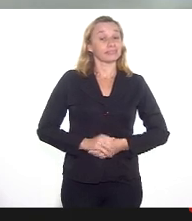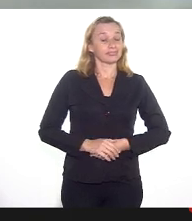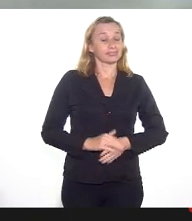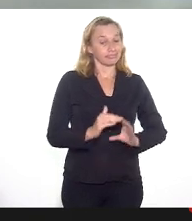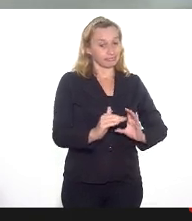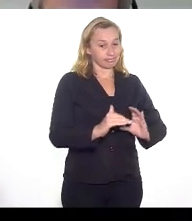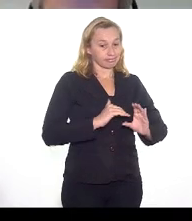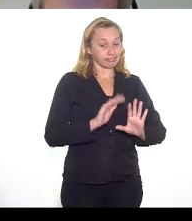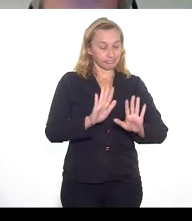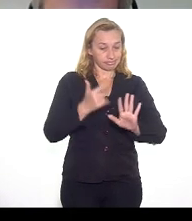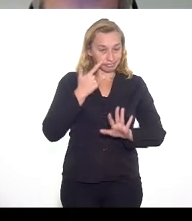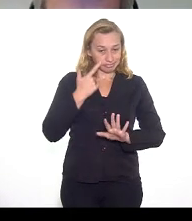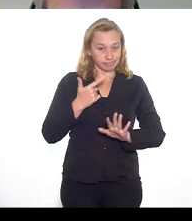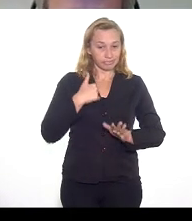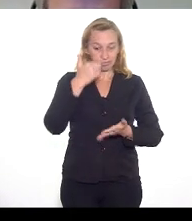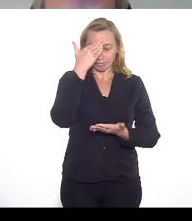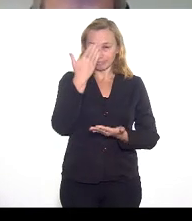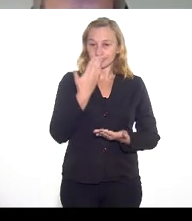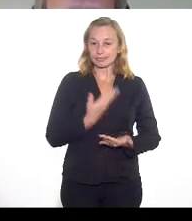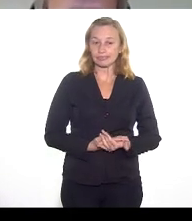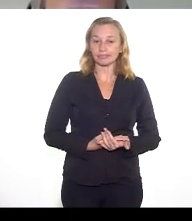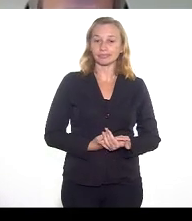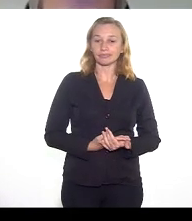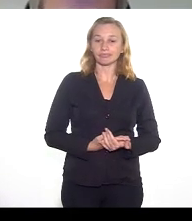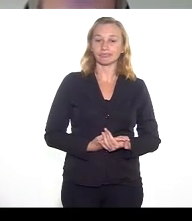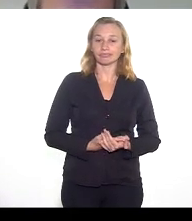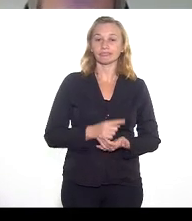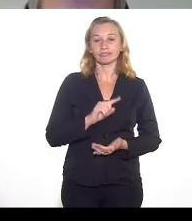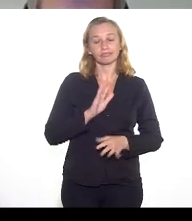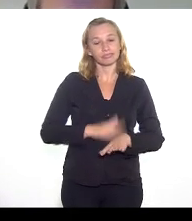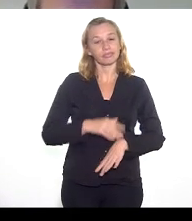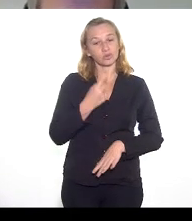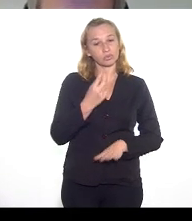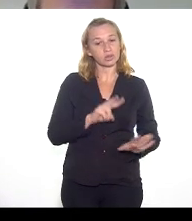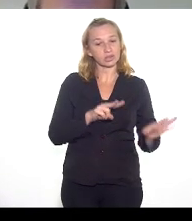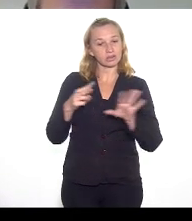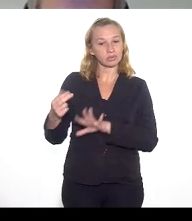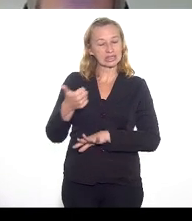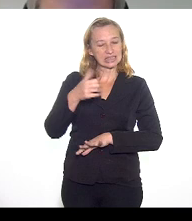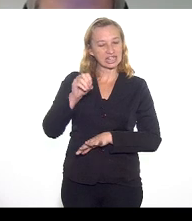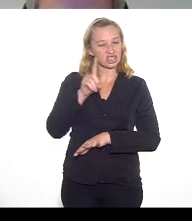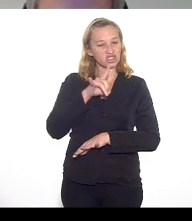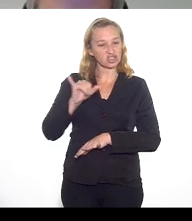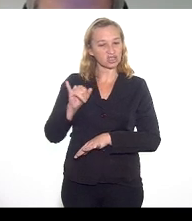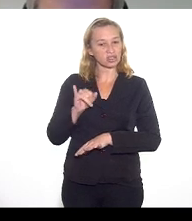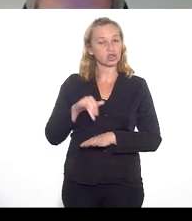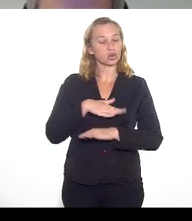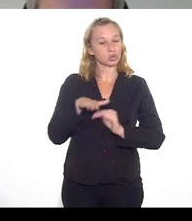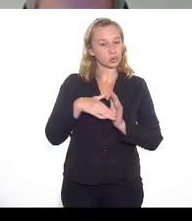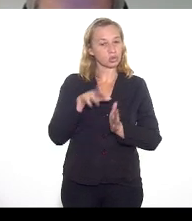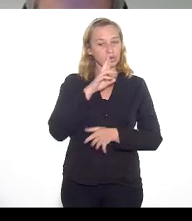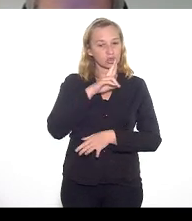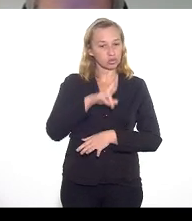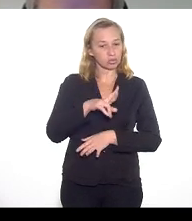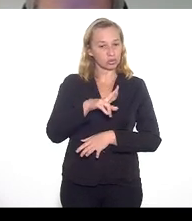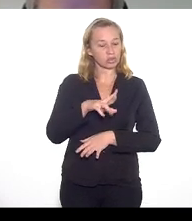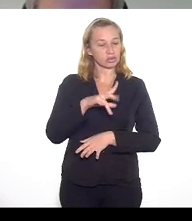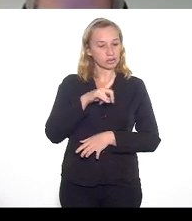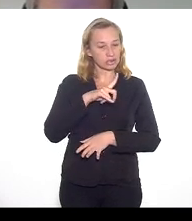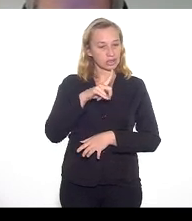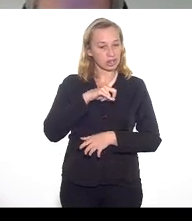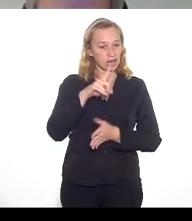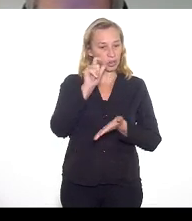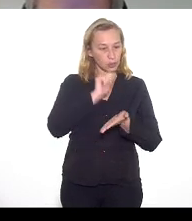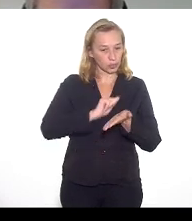Mas olha só, eu acredito que mais uma semana, 10 dias no máximo, todas as respostas estarão